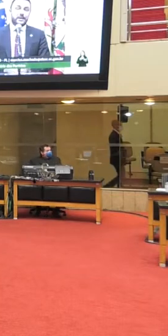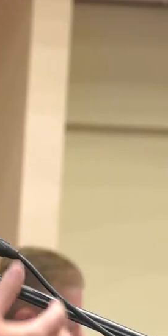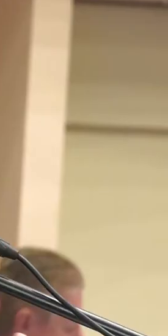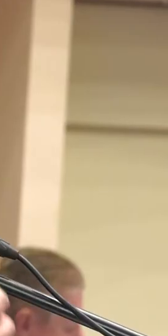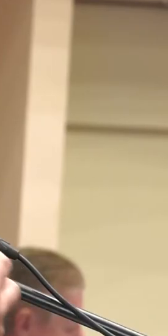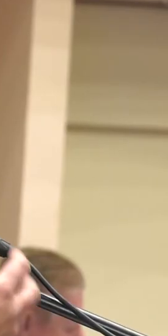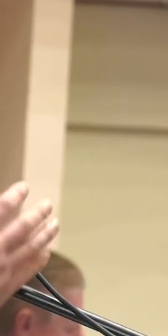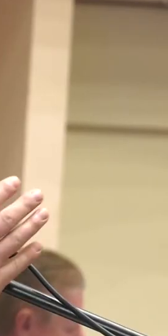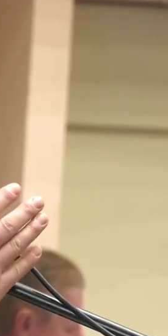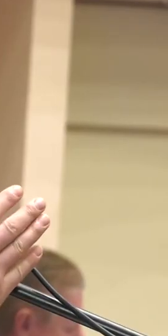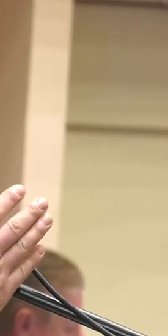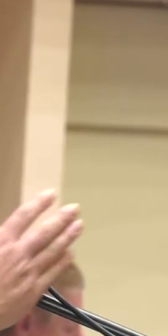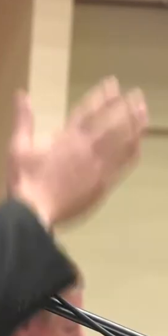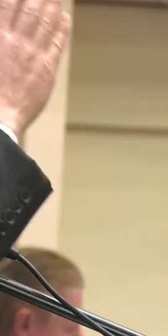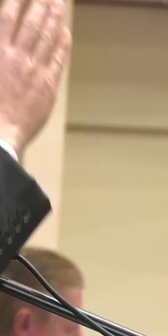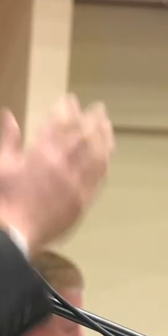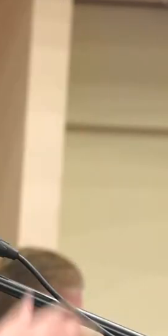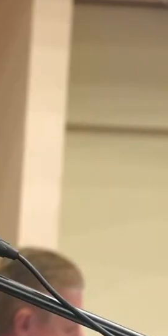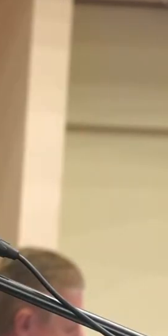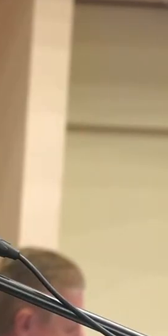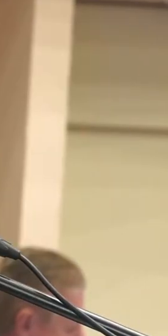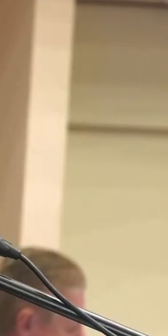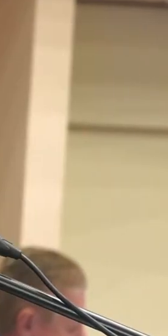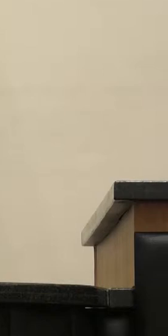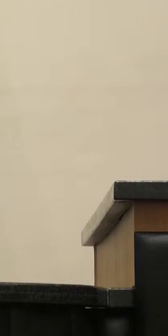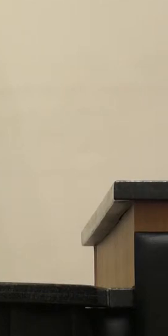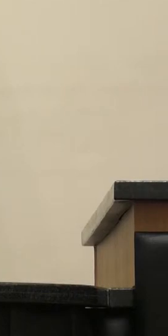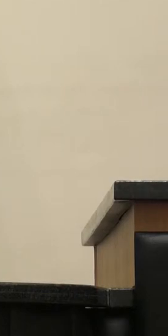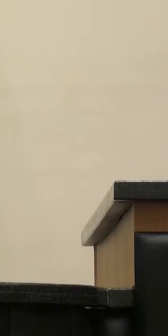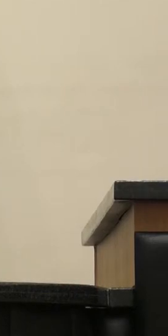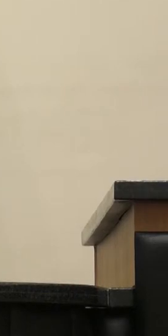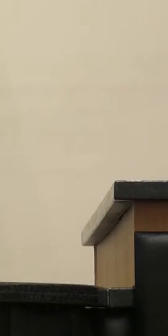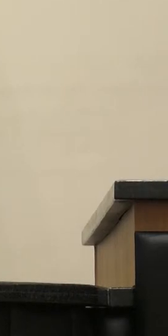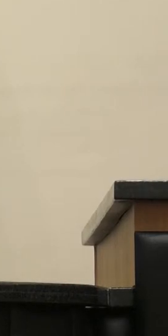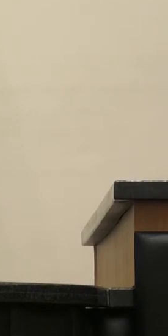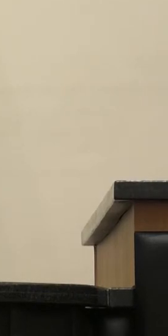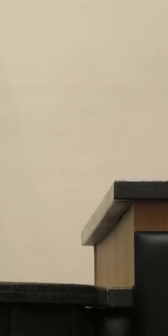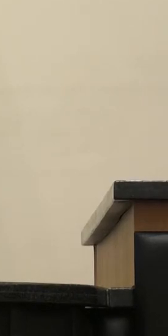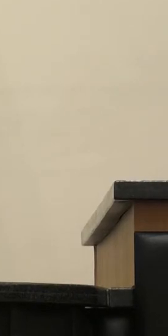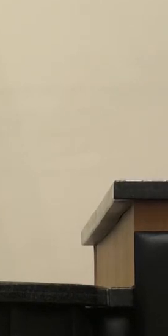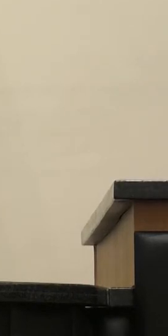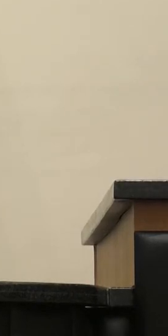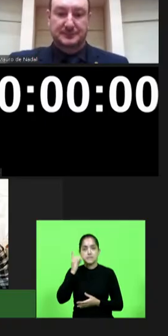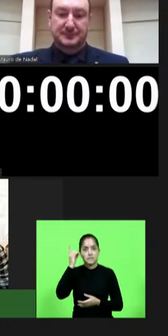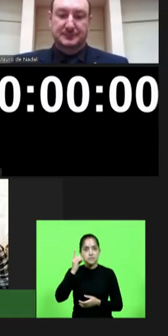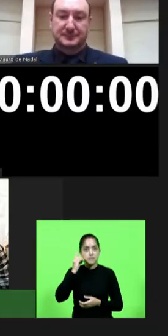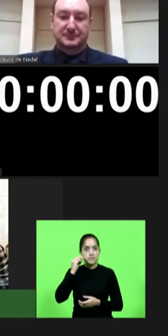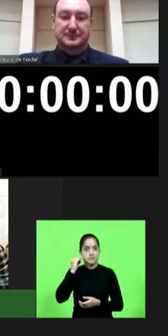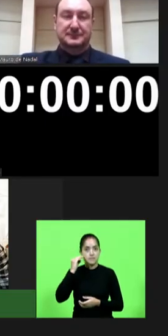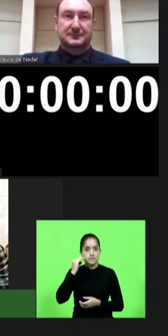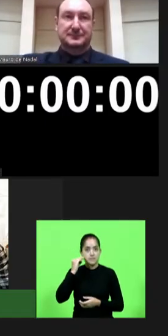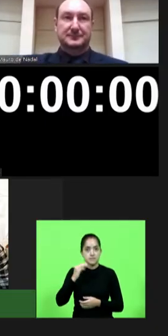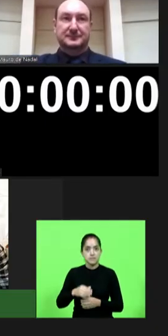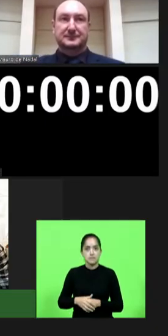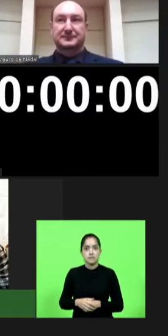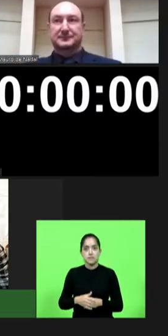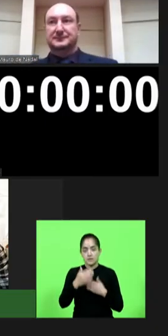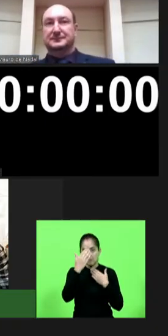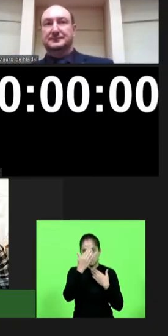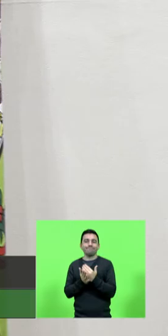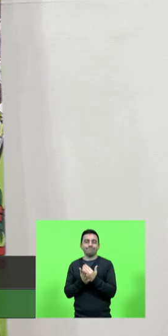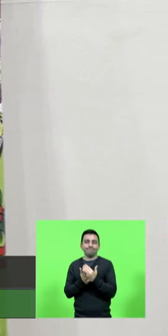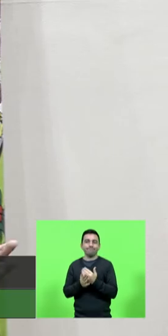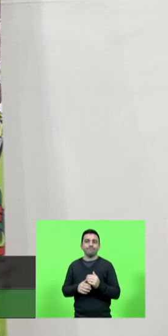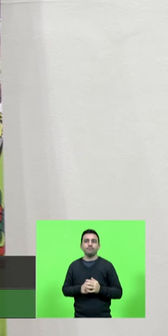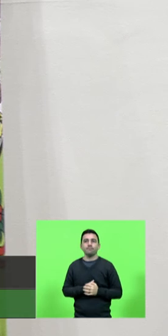Lages. Uma jovem de 19 anos, grávida, foi morta a tiros pelo ex-companheiro, que não aceitava o fim do